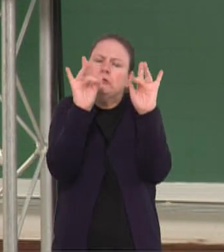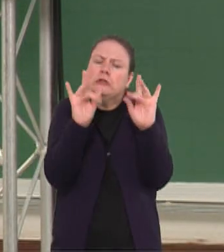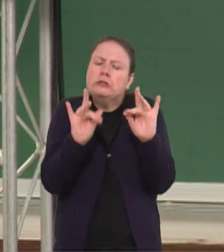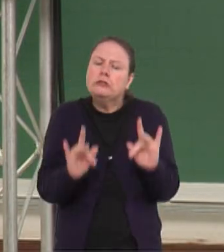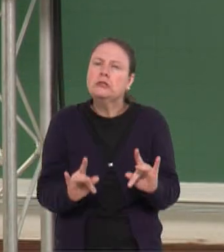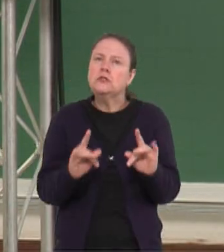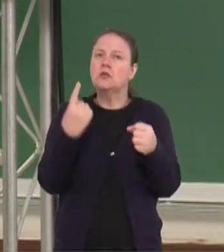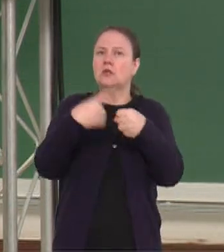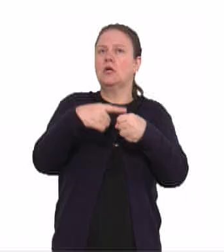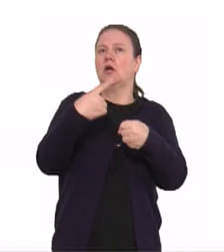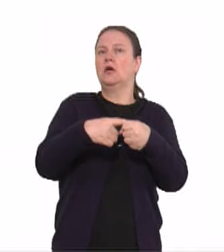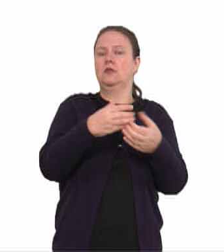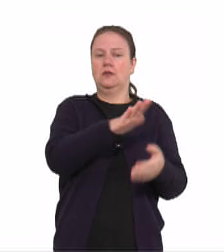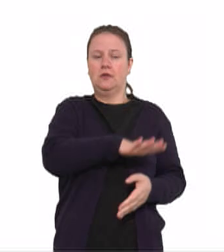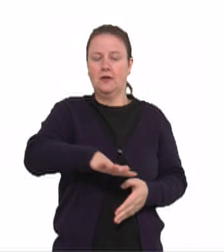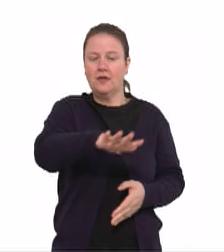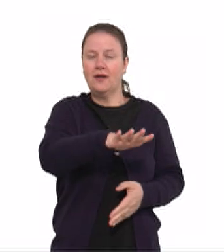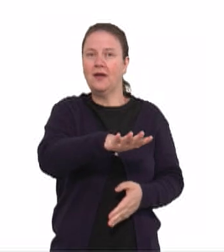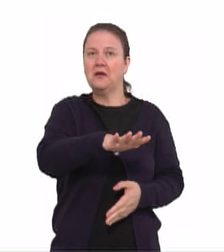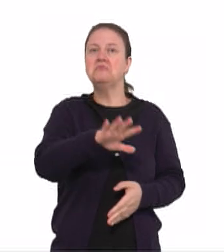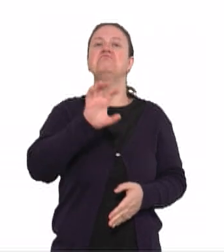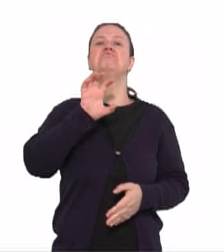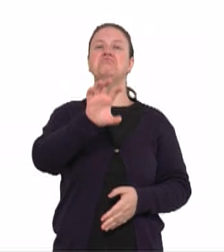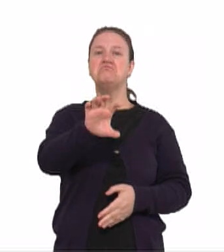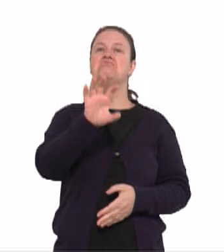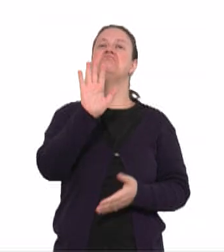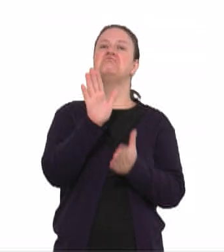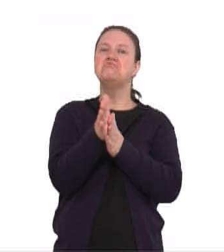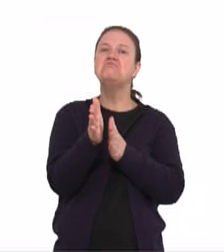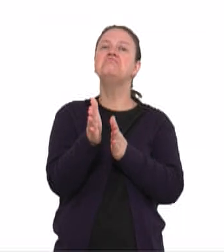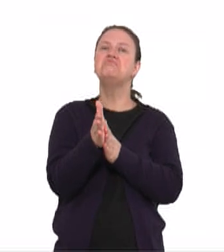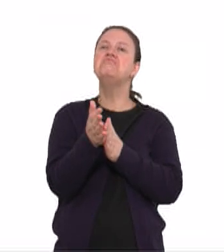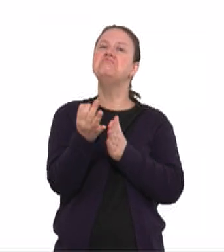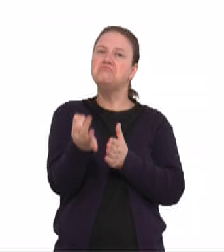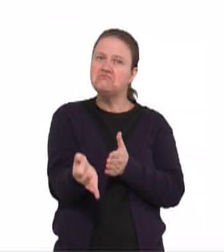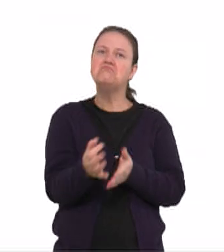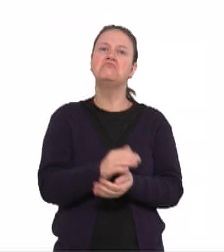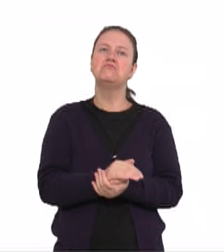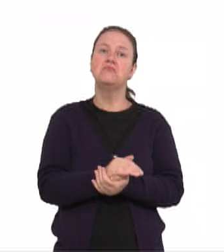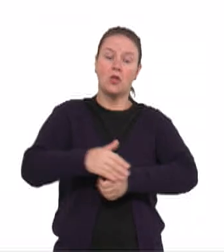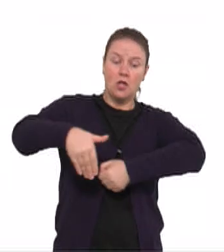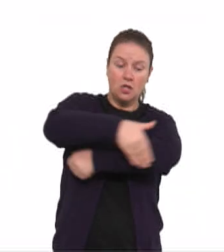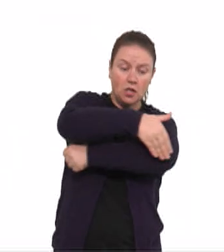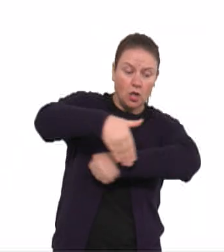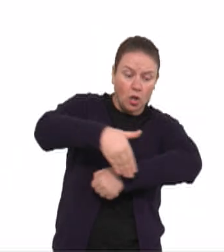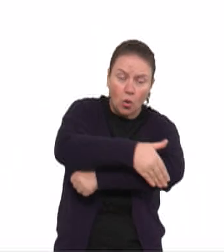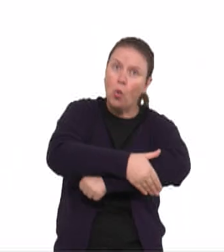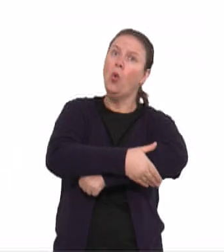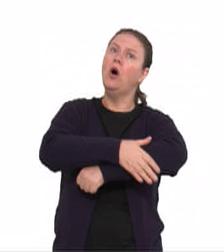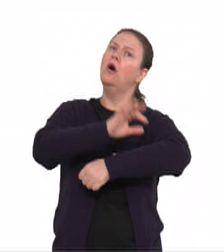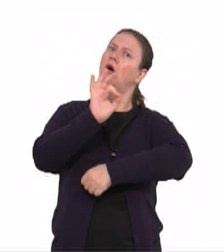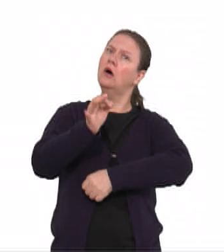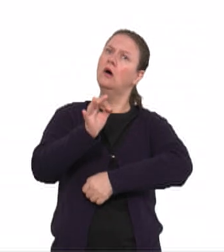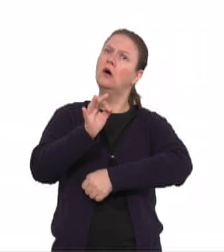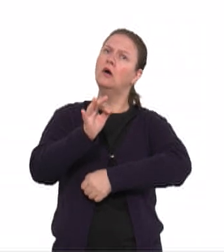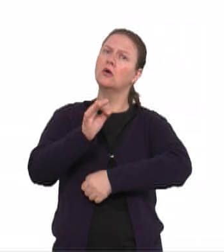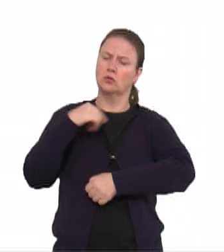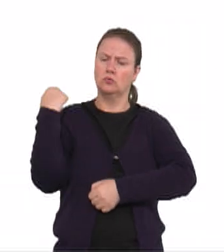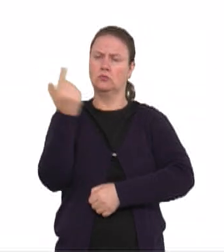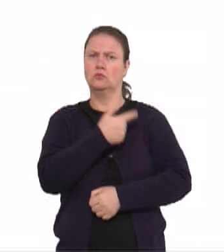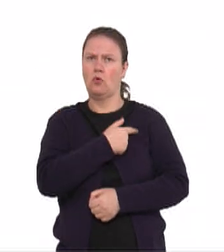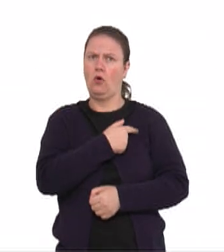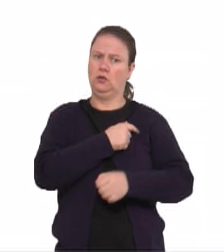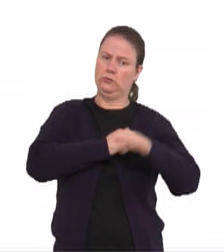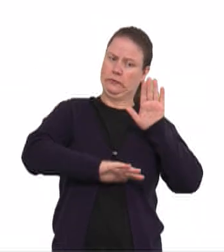cidade. Isso mesmo, na rua, literalmente. Claro que nós tomávamos